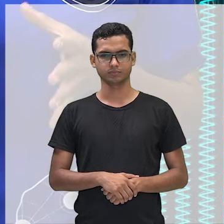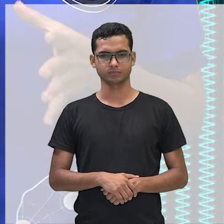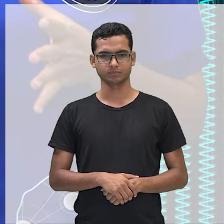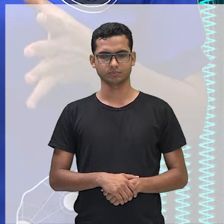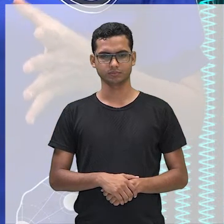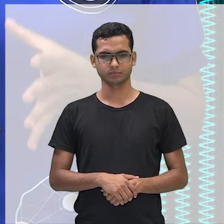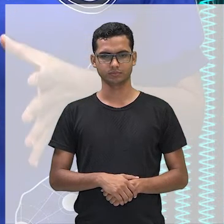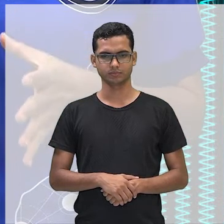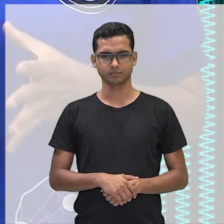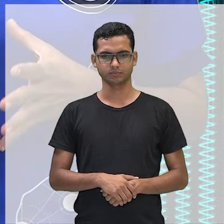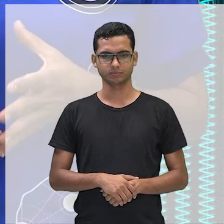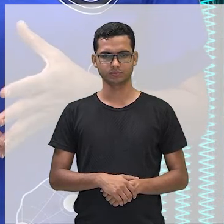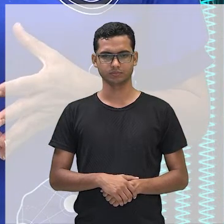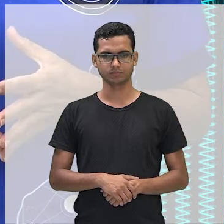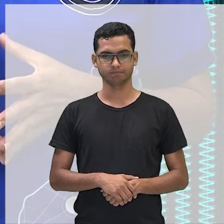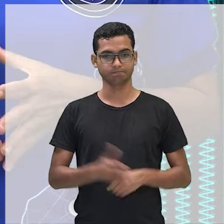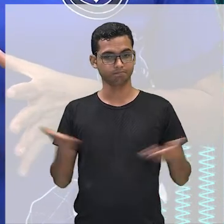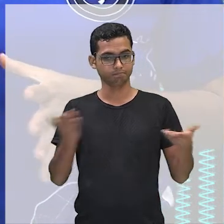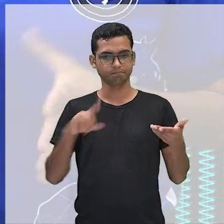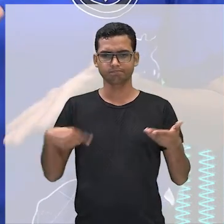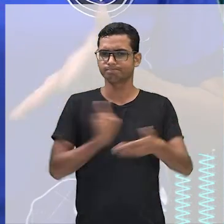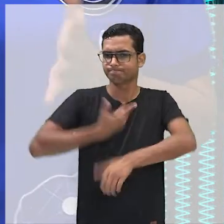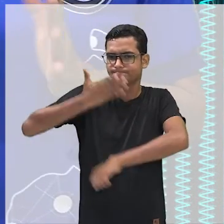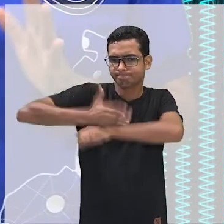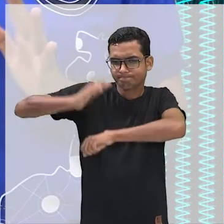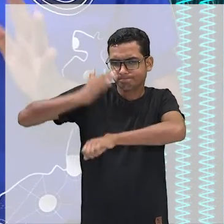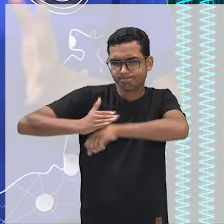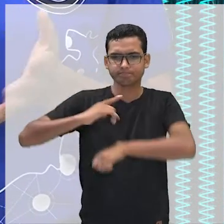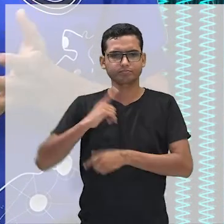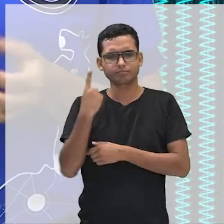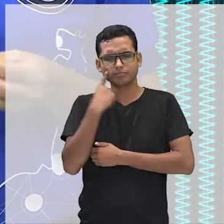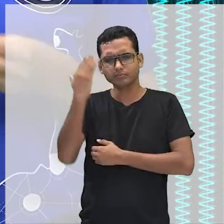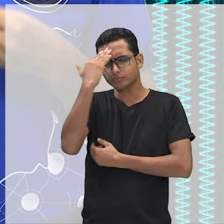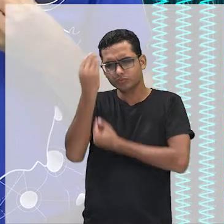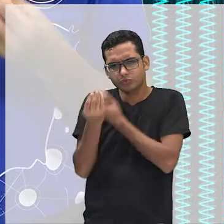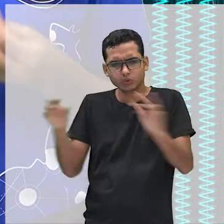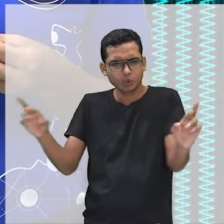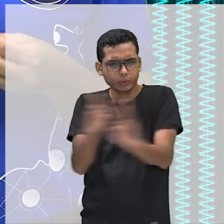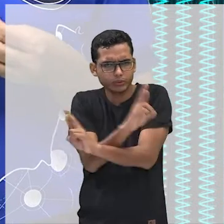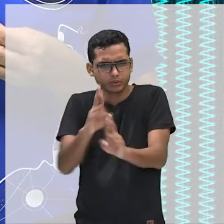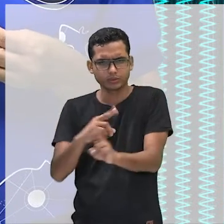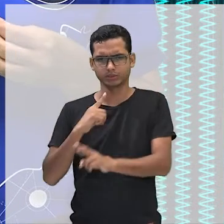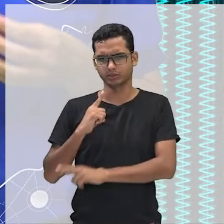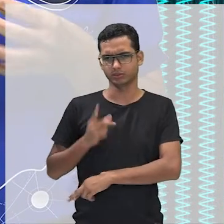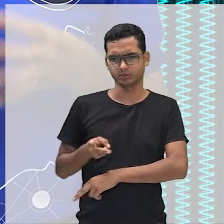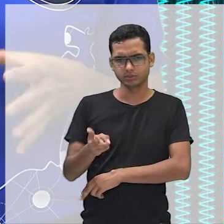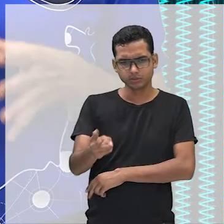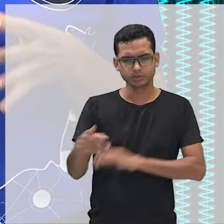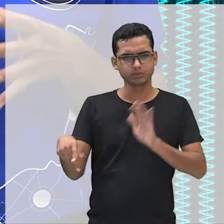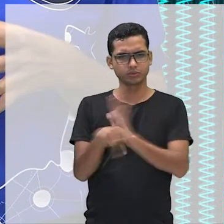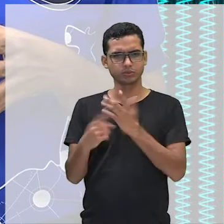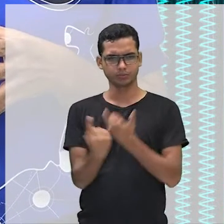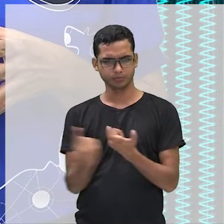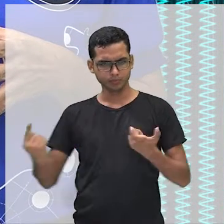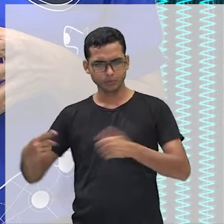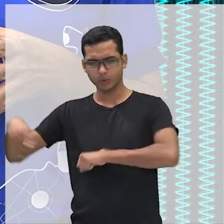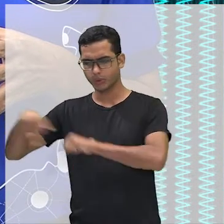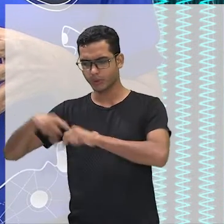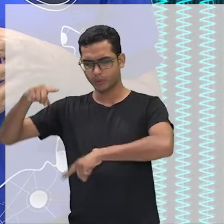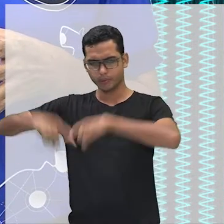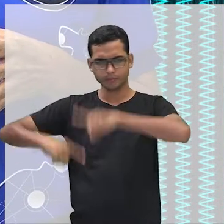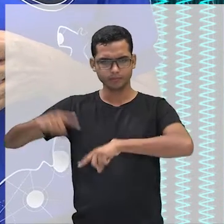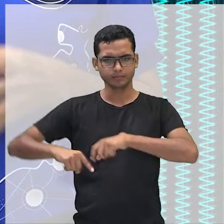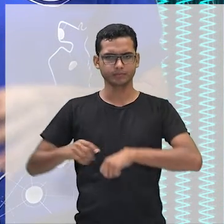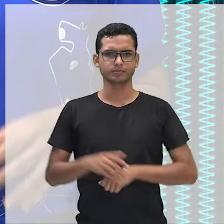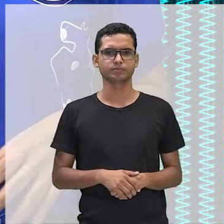Bem, então agora a gente vai treinar um pouquinho, né, para ver essa relação entre os pronomes pessoais e os